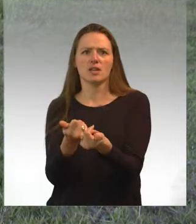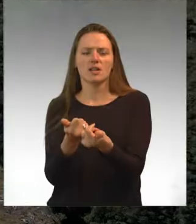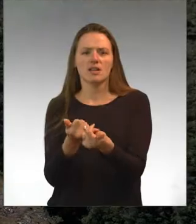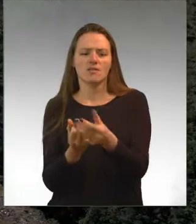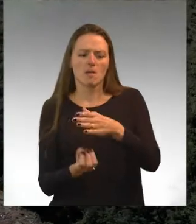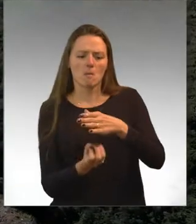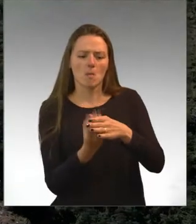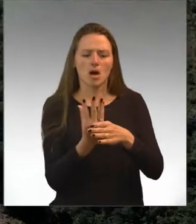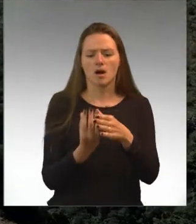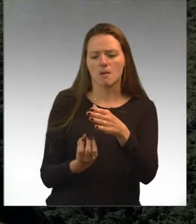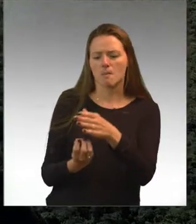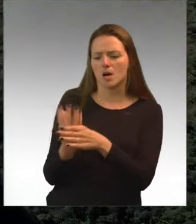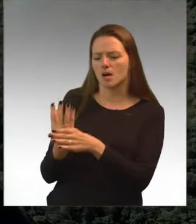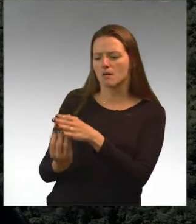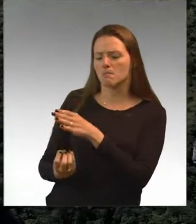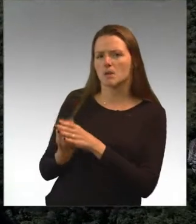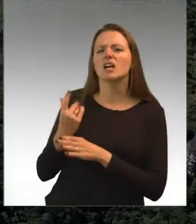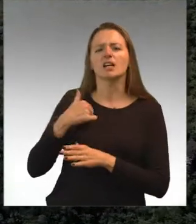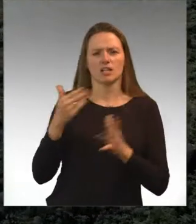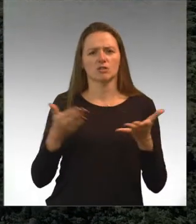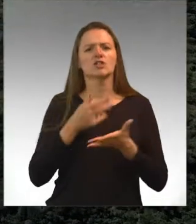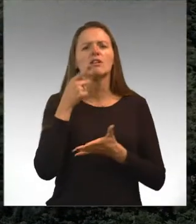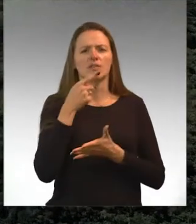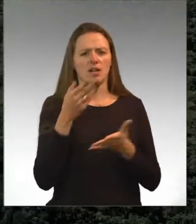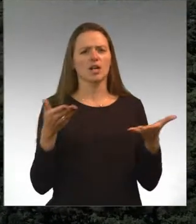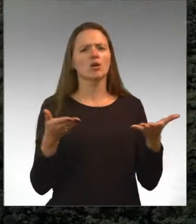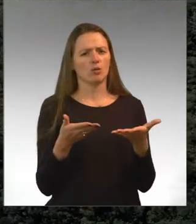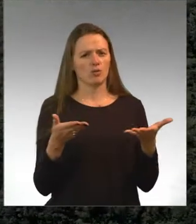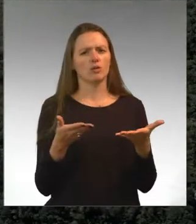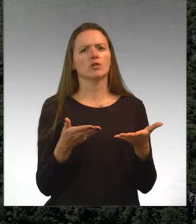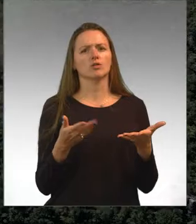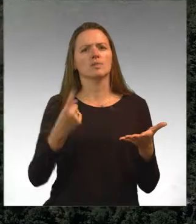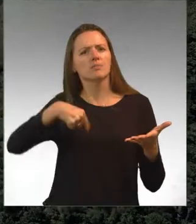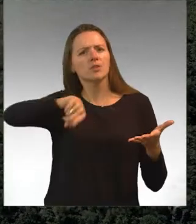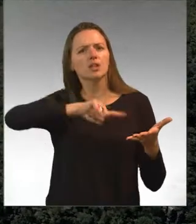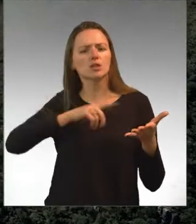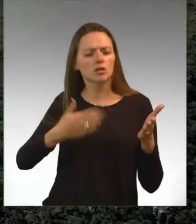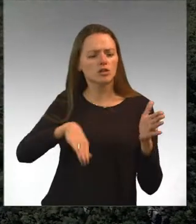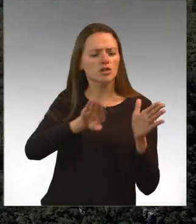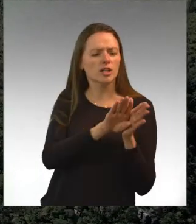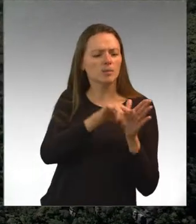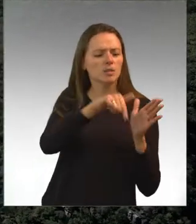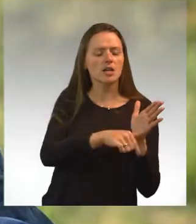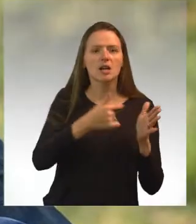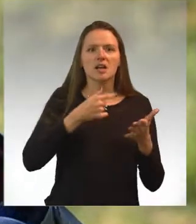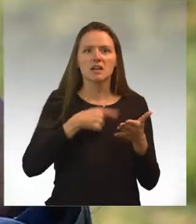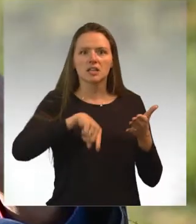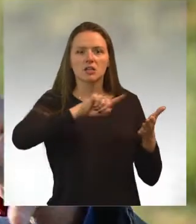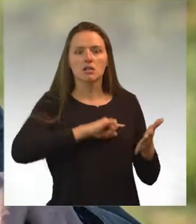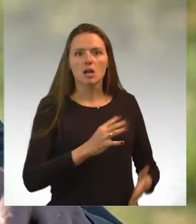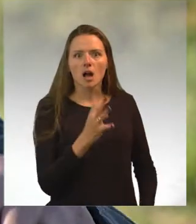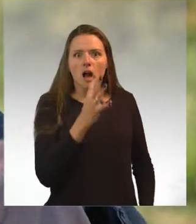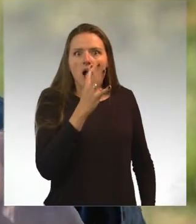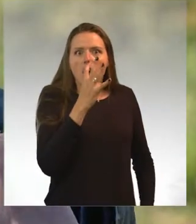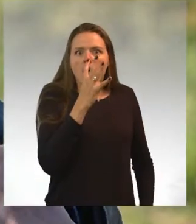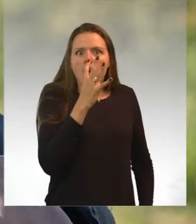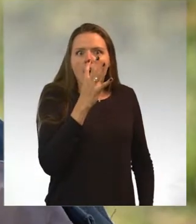plantas. Eu já falei isso hoje, que nós chegamos aqui e ficamos em êxtase,